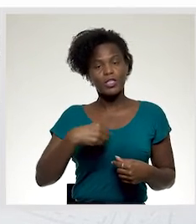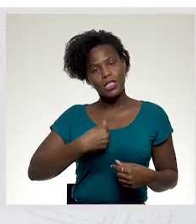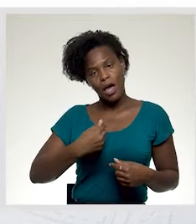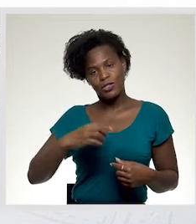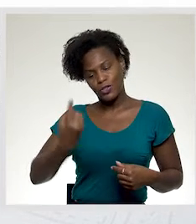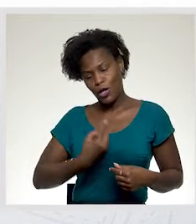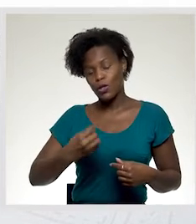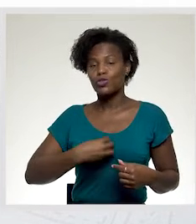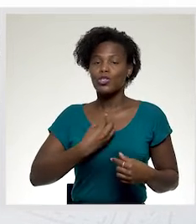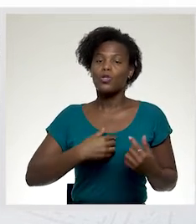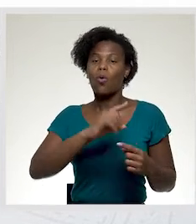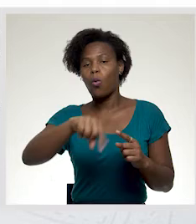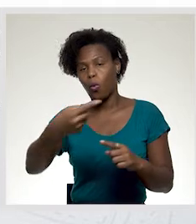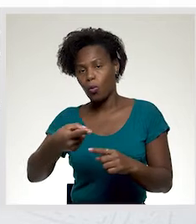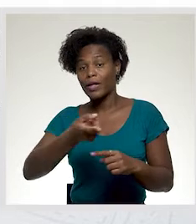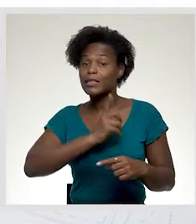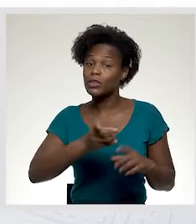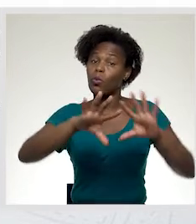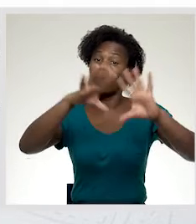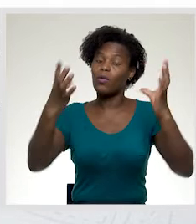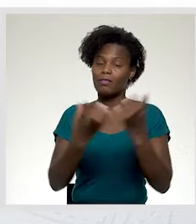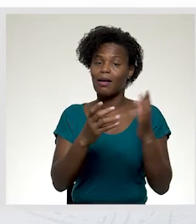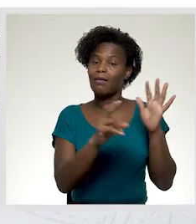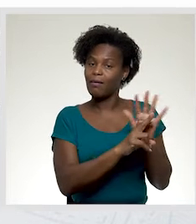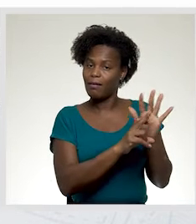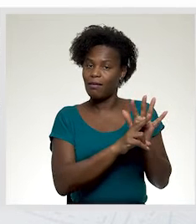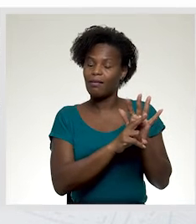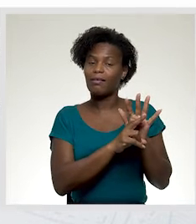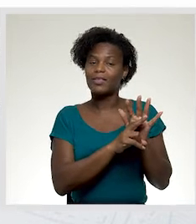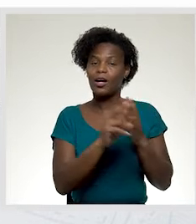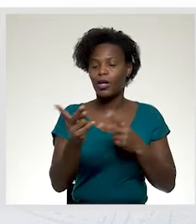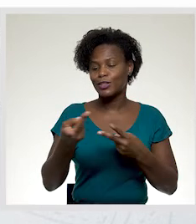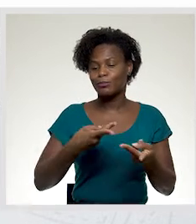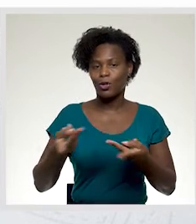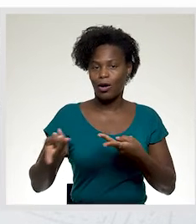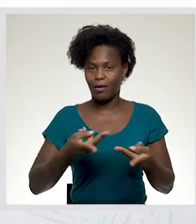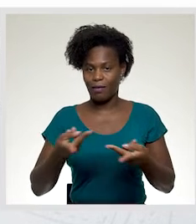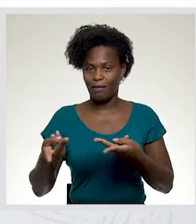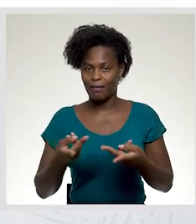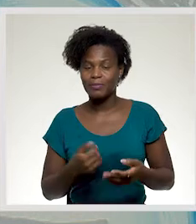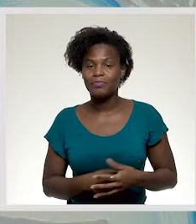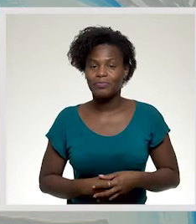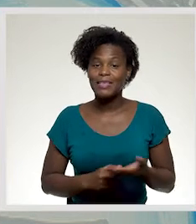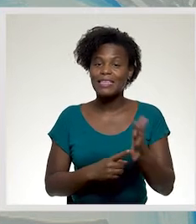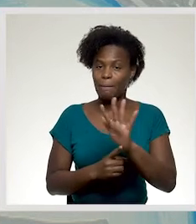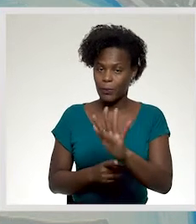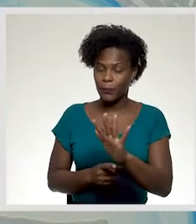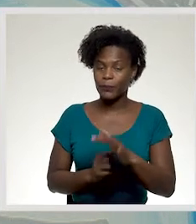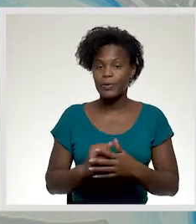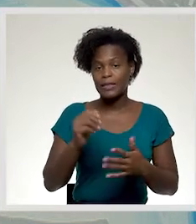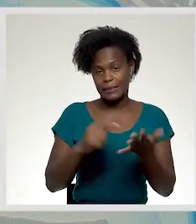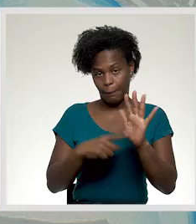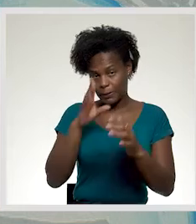isso exige a universalidade, um critério de reciprocidade. Exemplo: